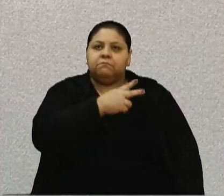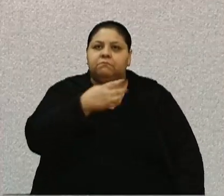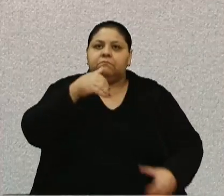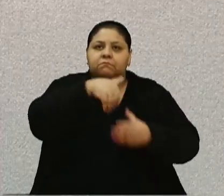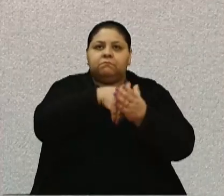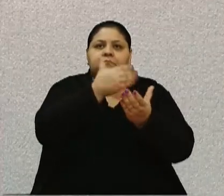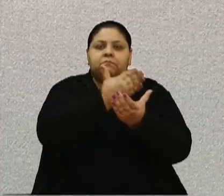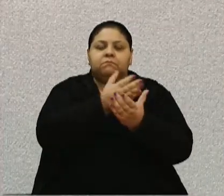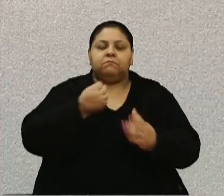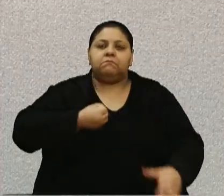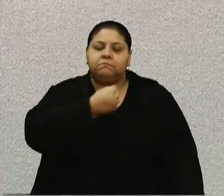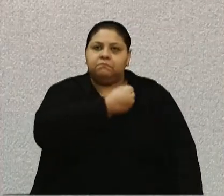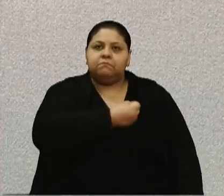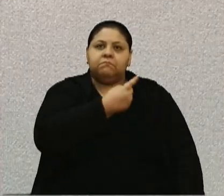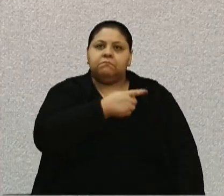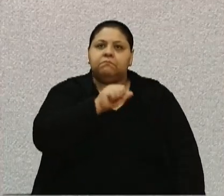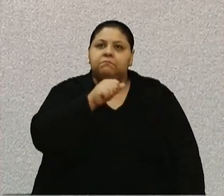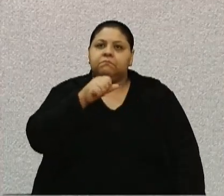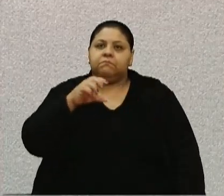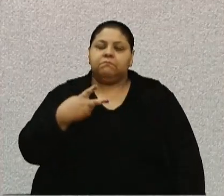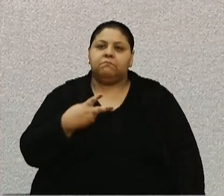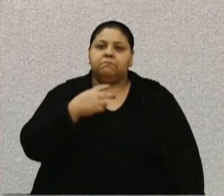141/2024, contido no processo